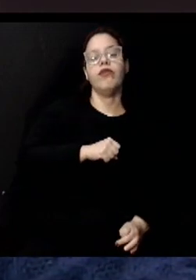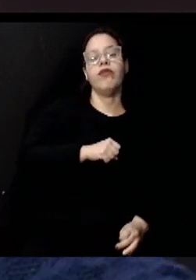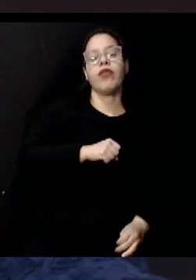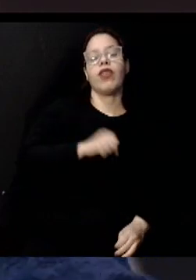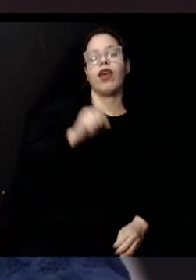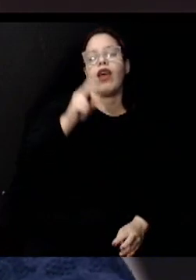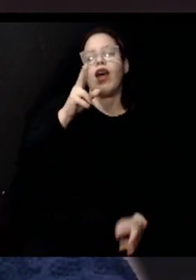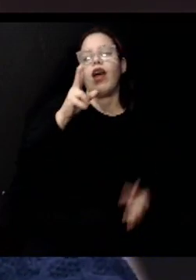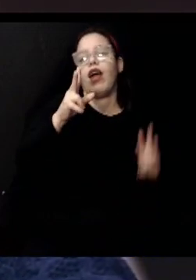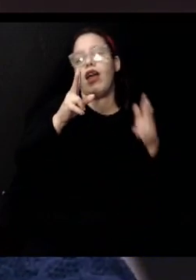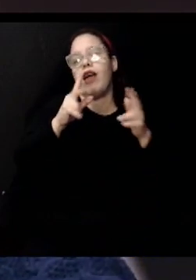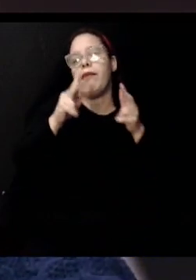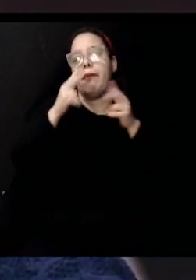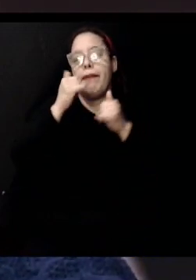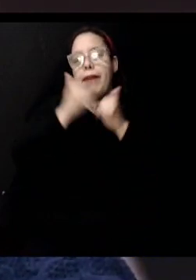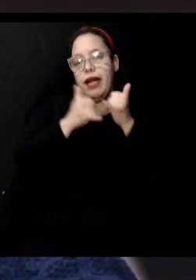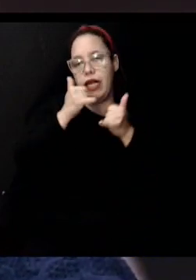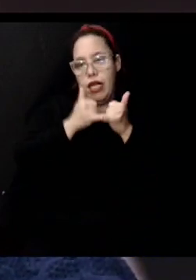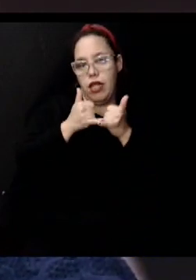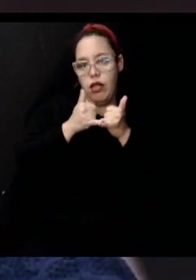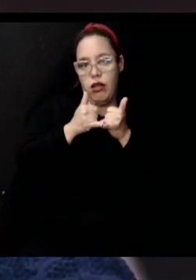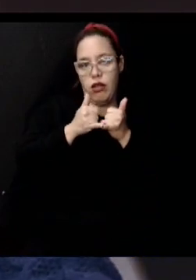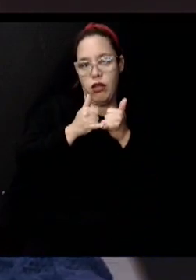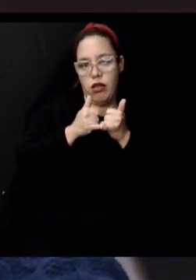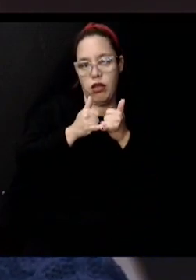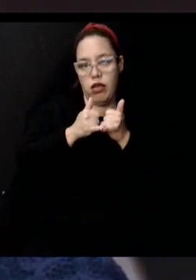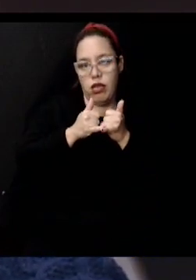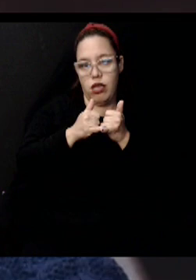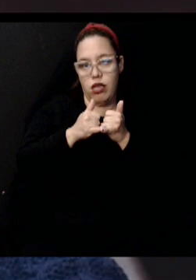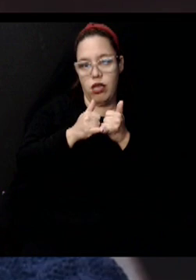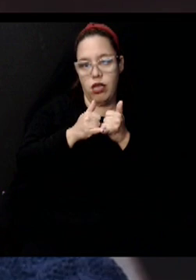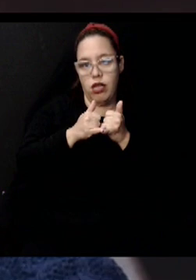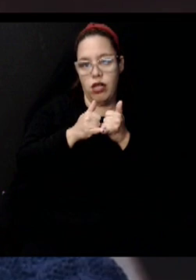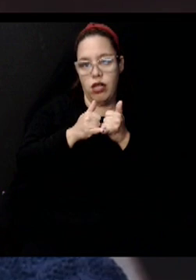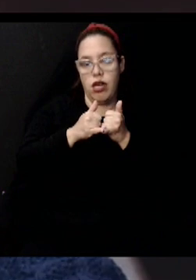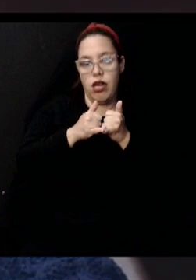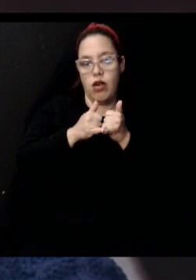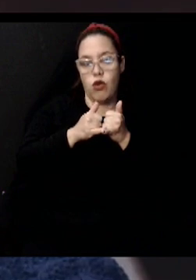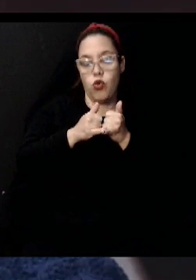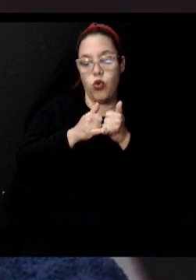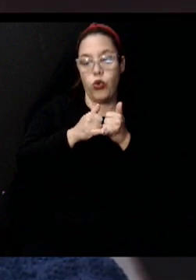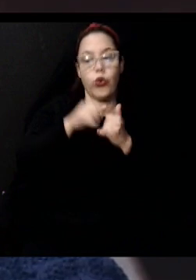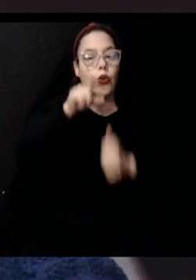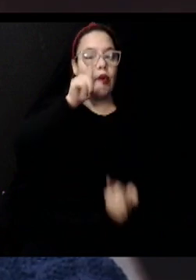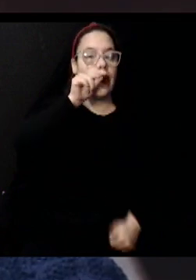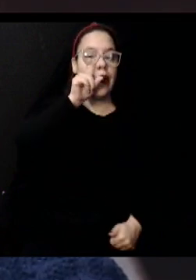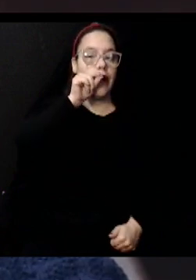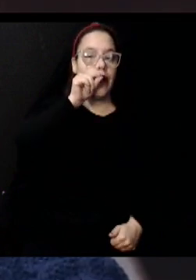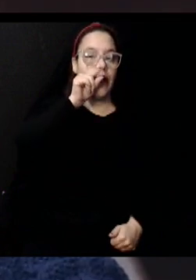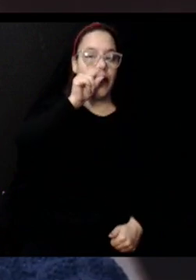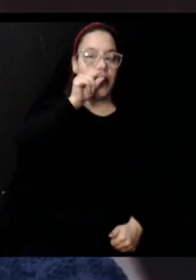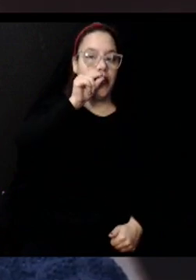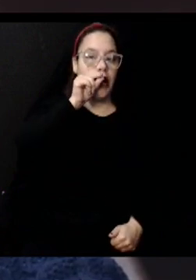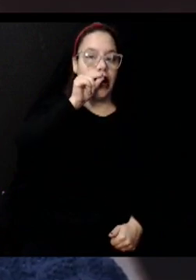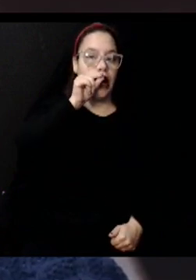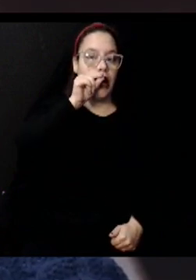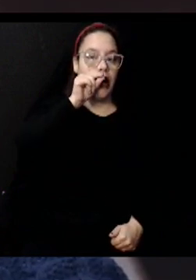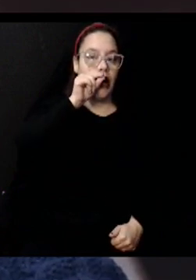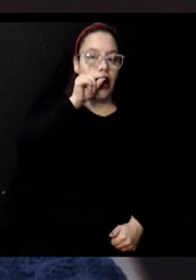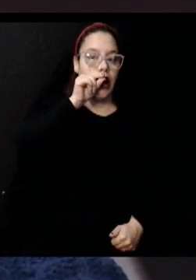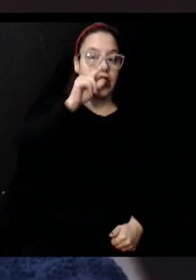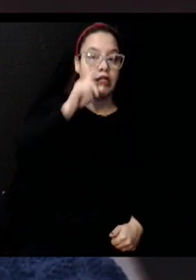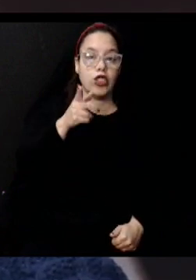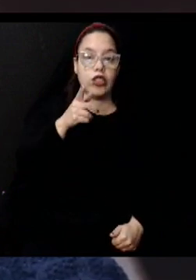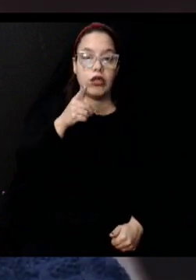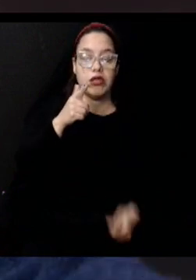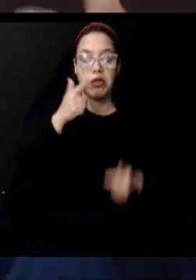sei. Eu esqueci, é um desenho antigo, mas que Calimero, que ele chama. Uhum. Então é o vitimismo,